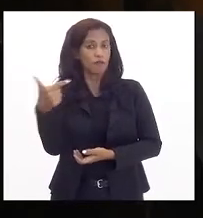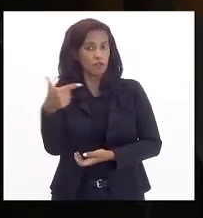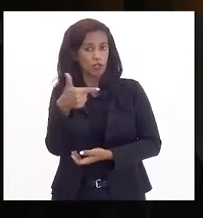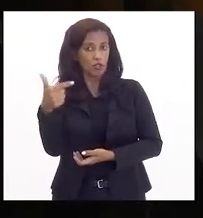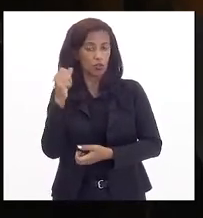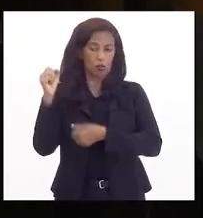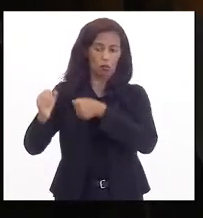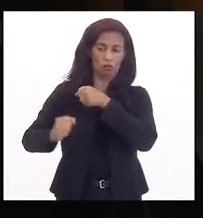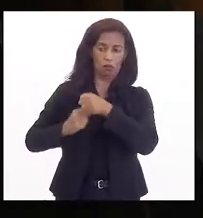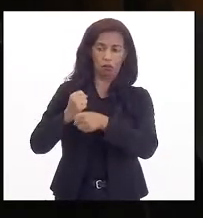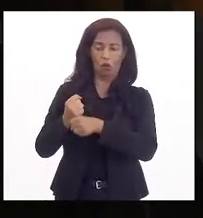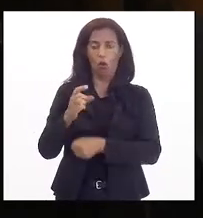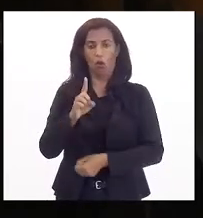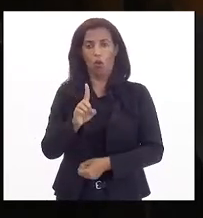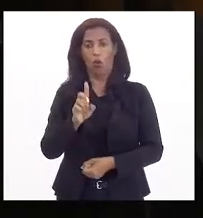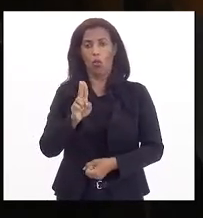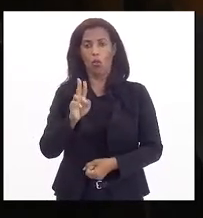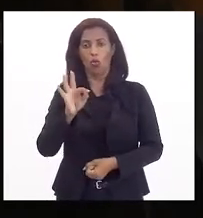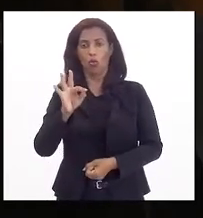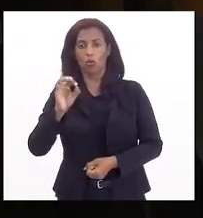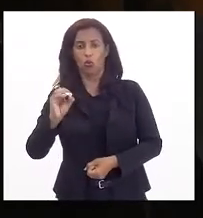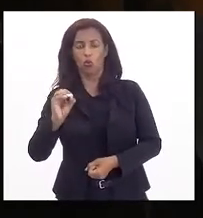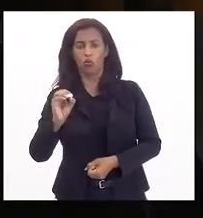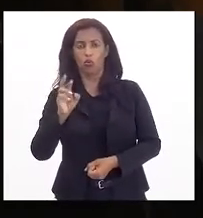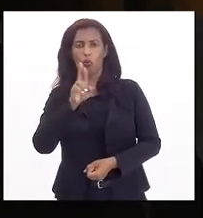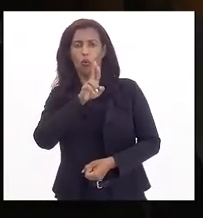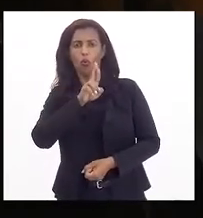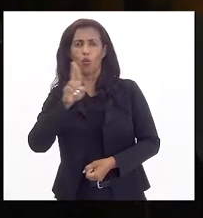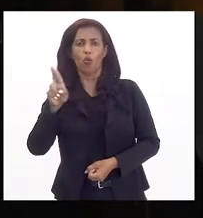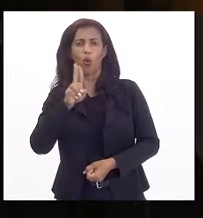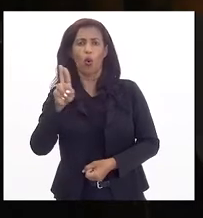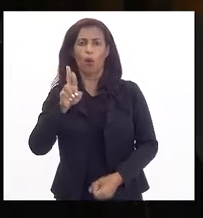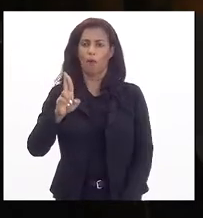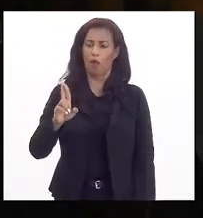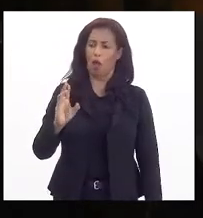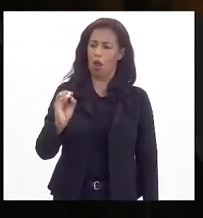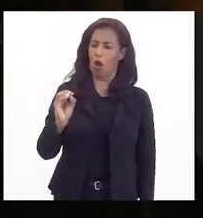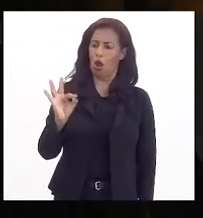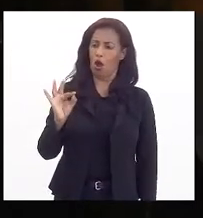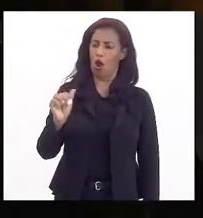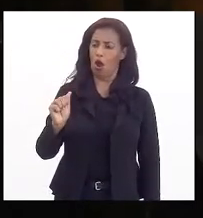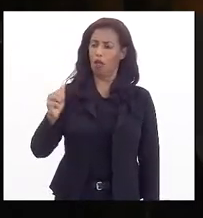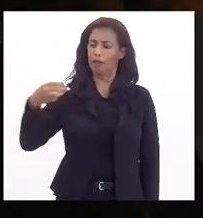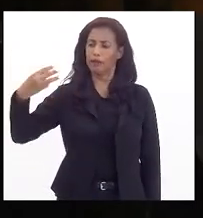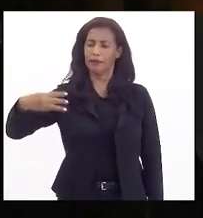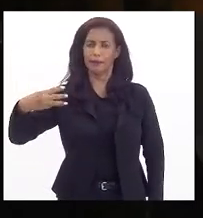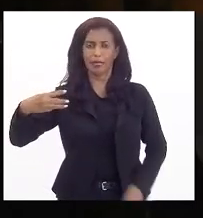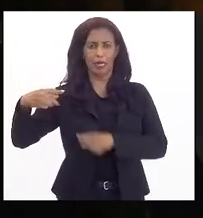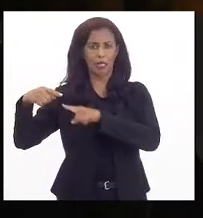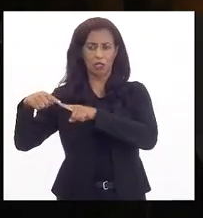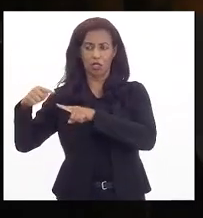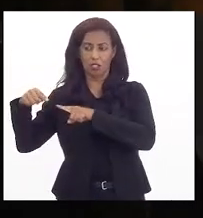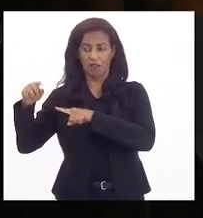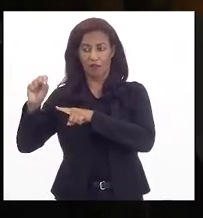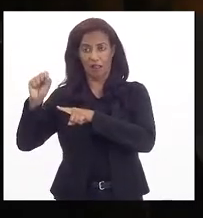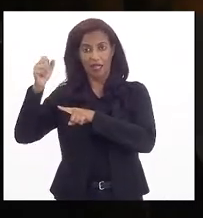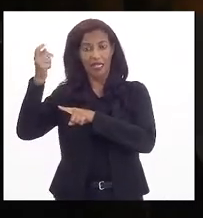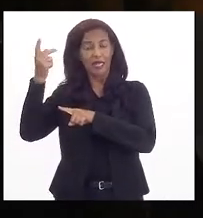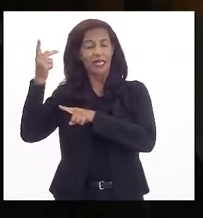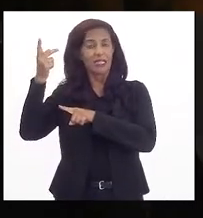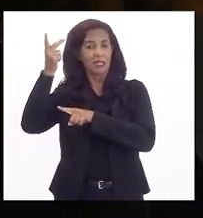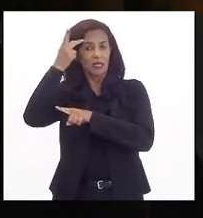o duto chamado Rota 3, que traz o gás da bacia de Santos para a